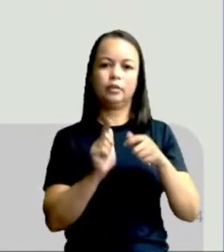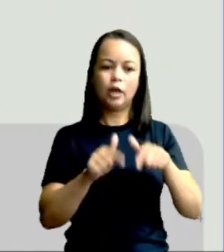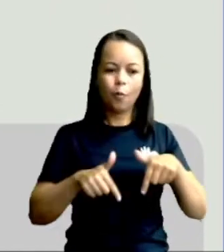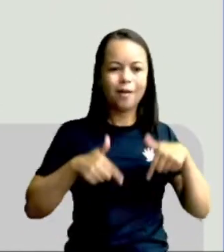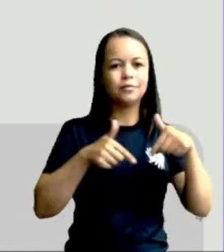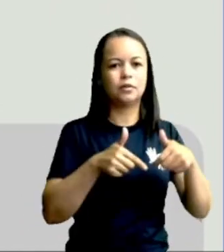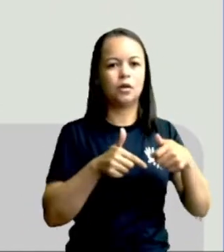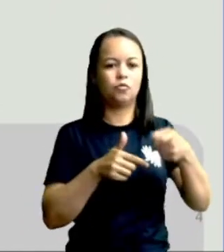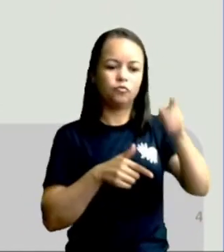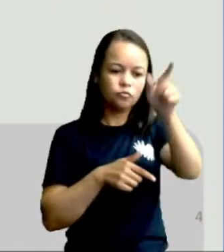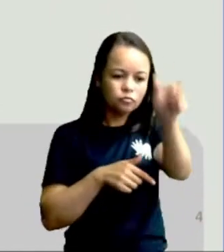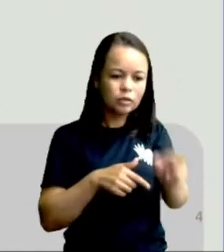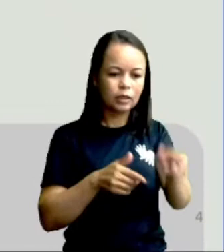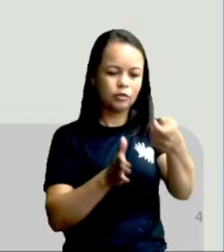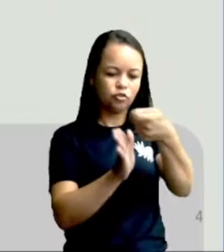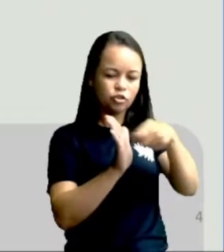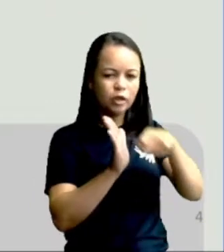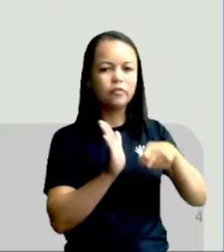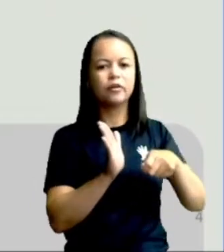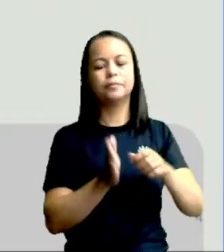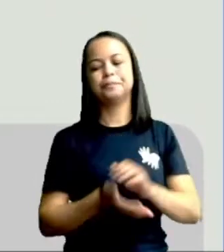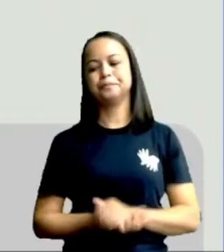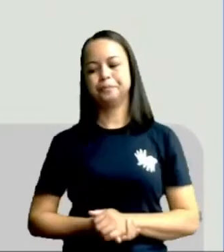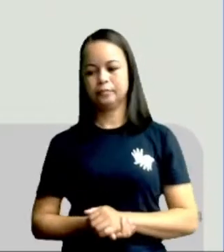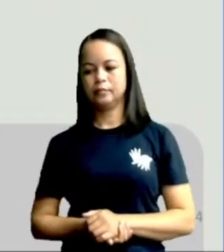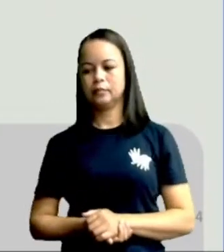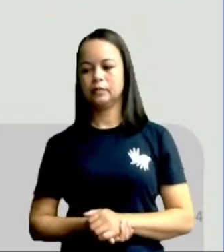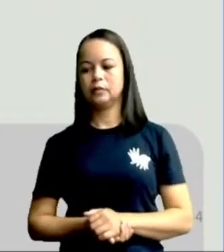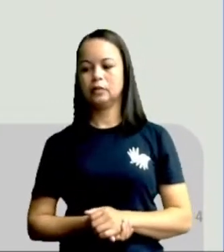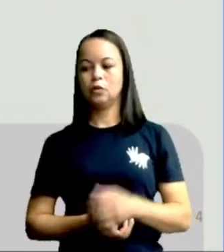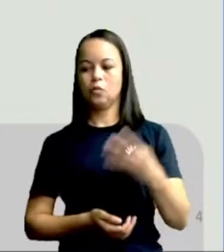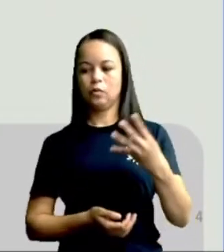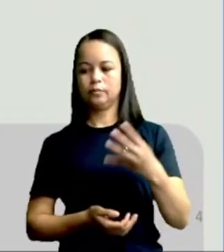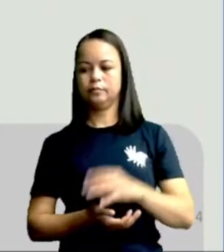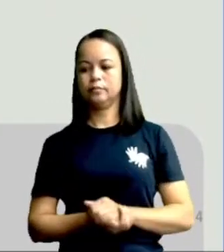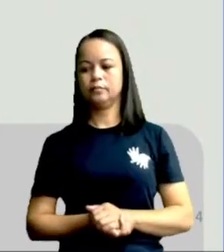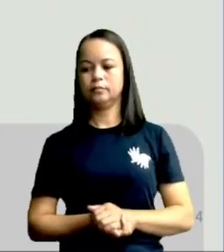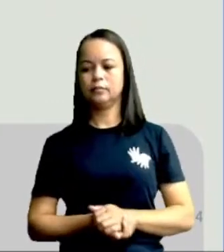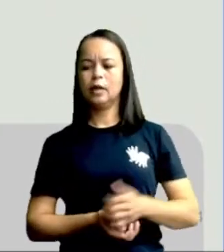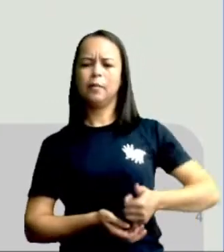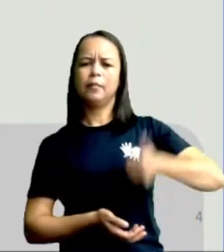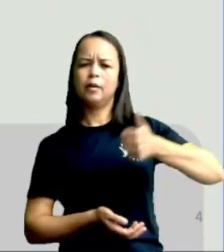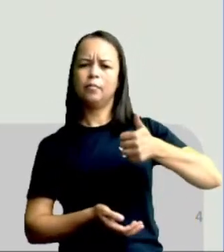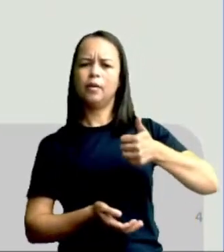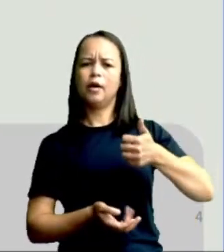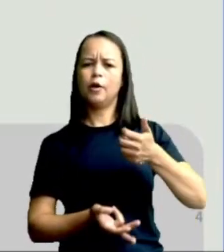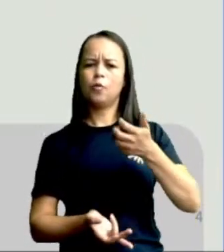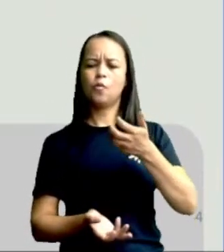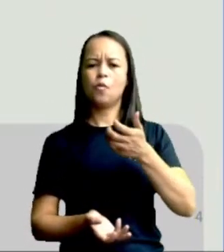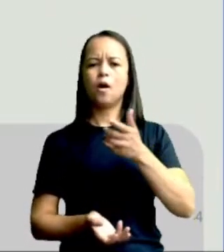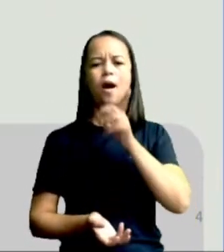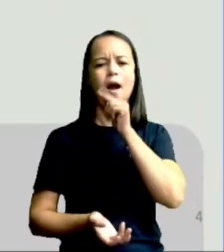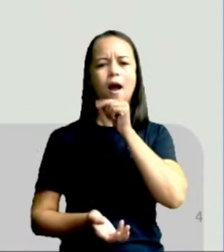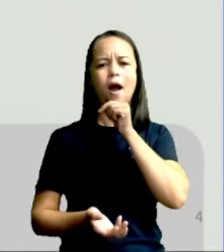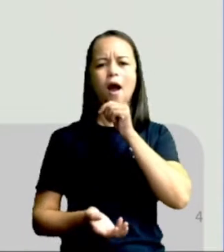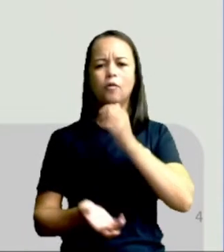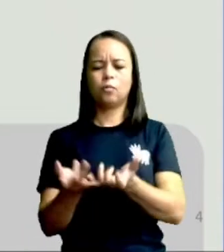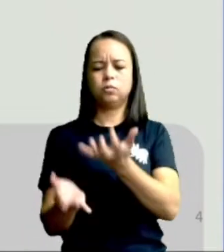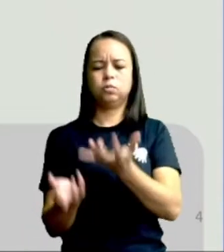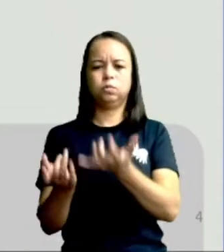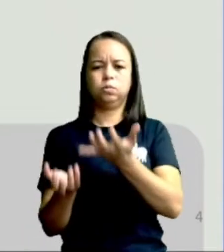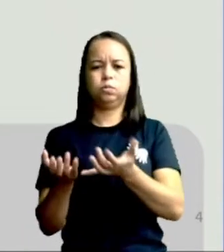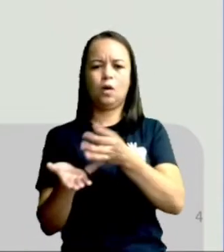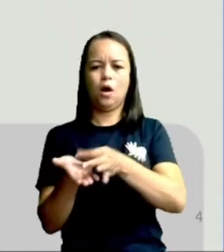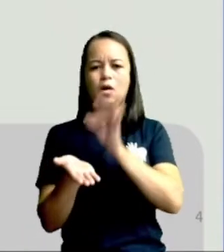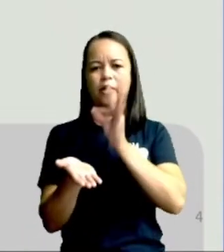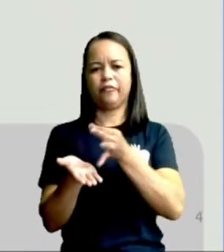ação. Lembra disso. Primeiro ferva a água no café. Vê só, primeiro ferva a água no café.